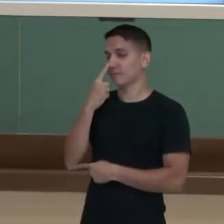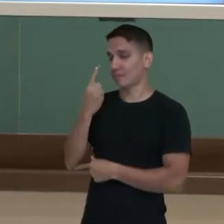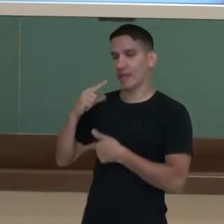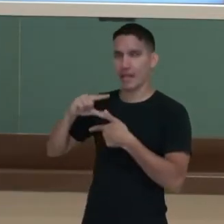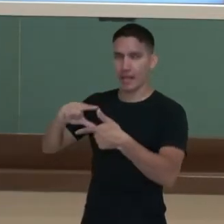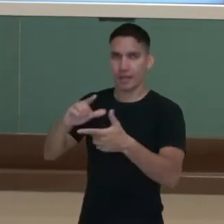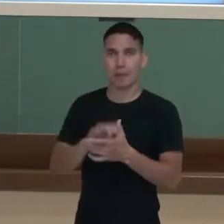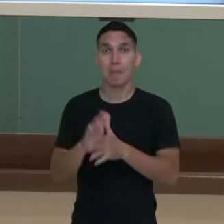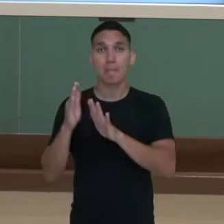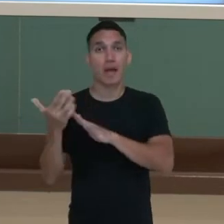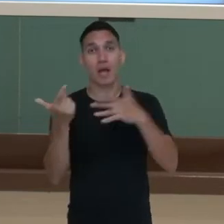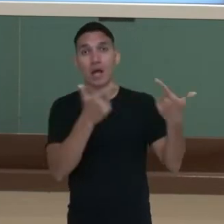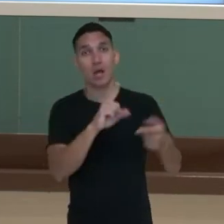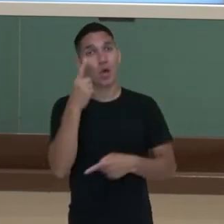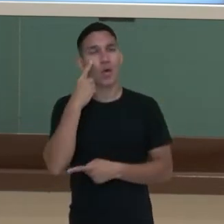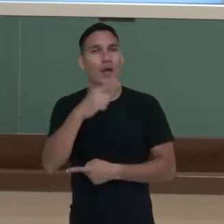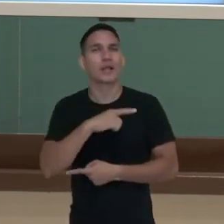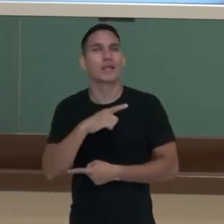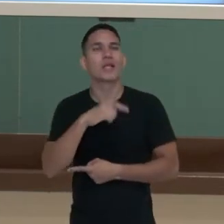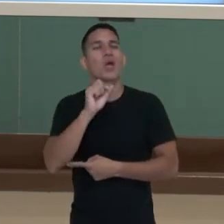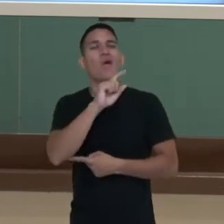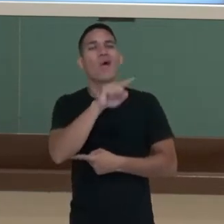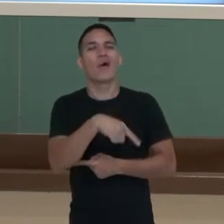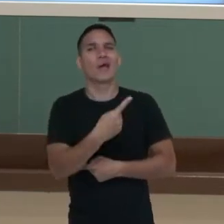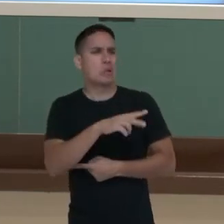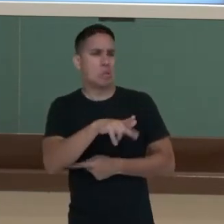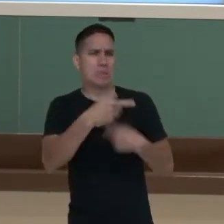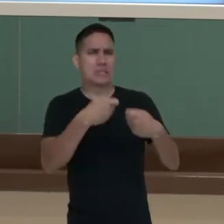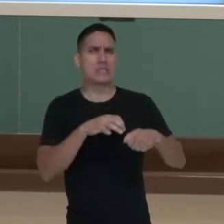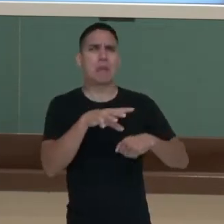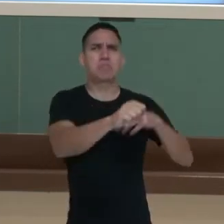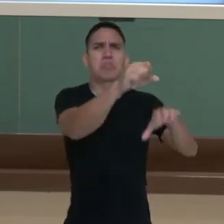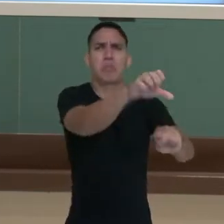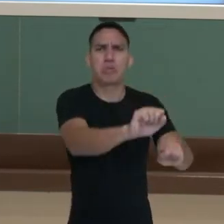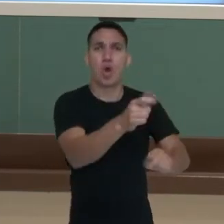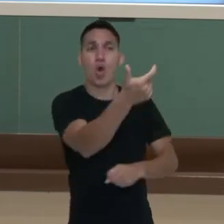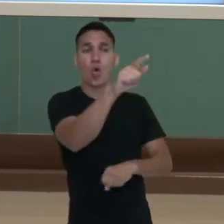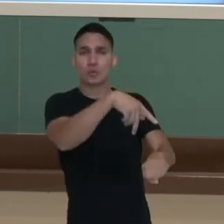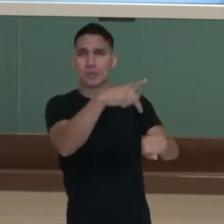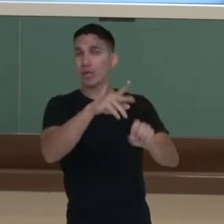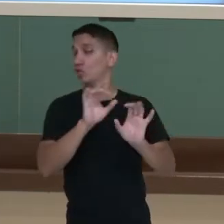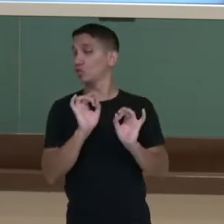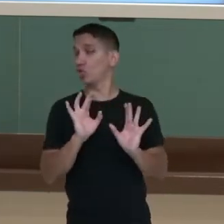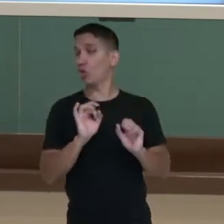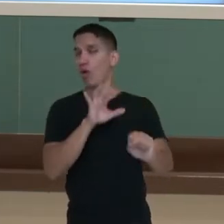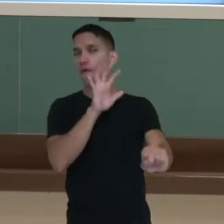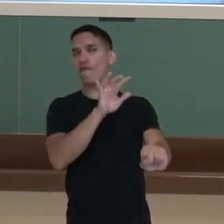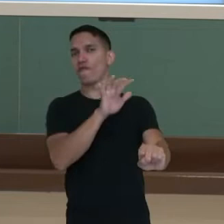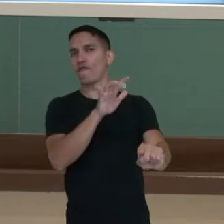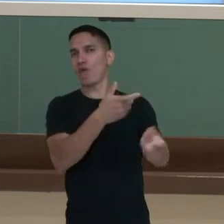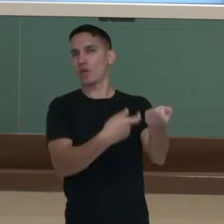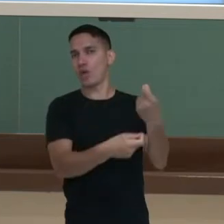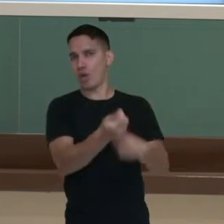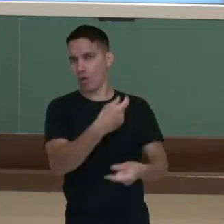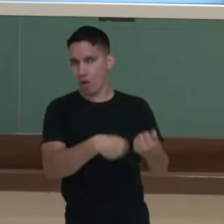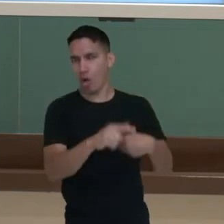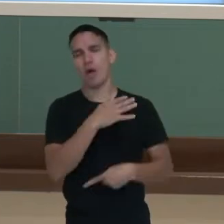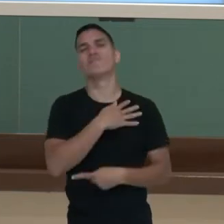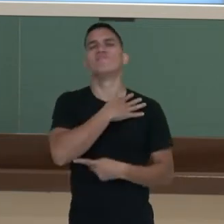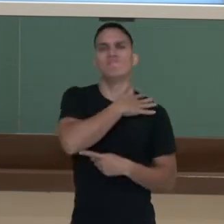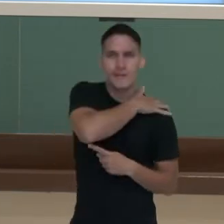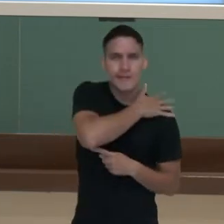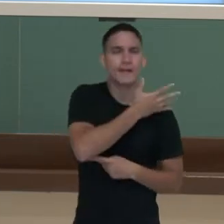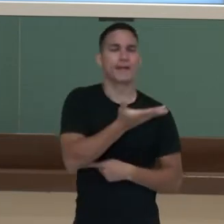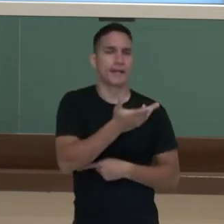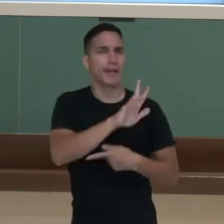a geopolítica atual, você não precisa tomar território de outros países, e sim exercer influência econômica, militar, muitas